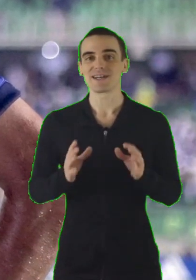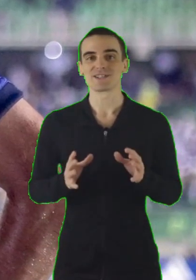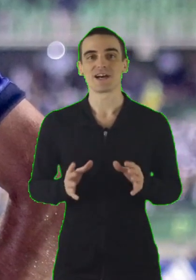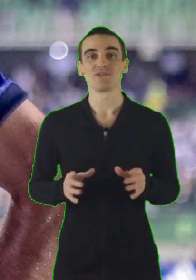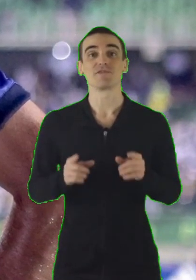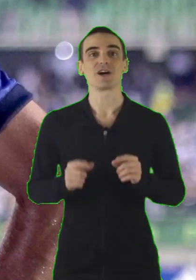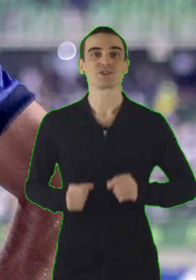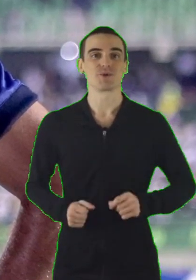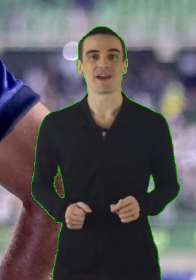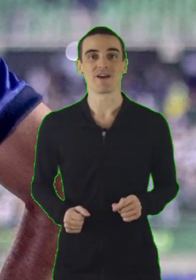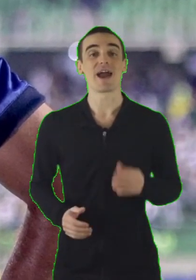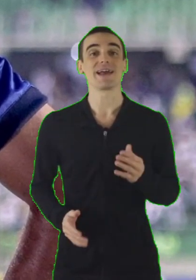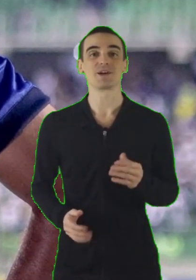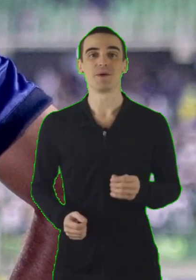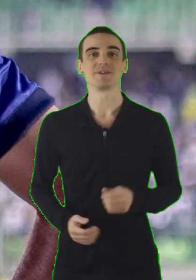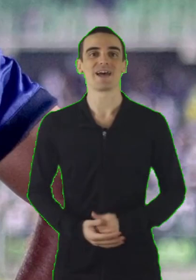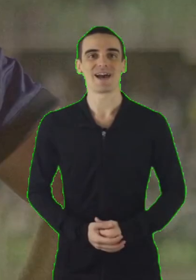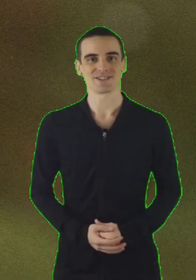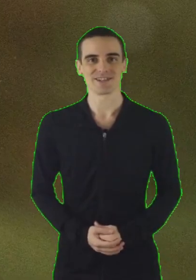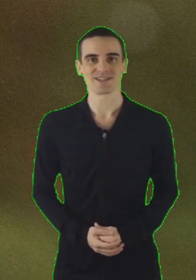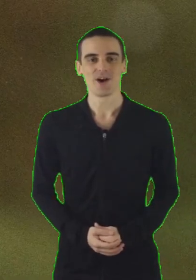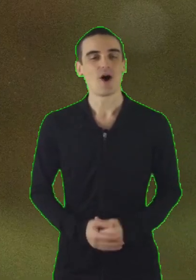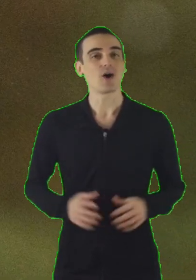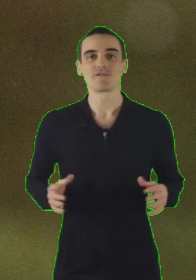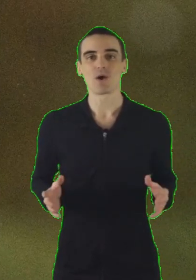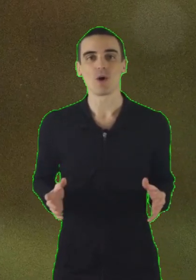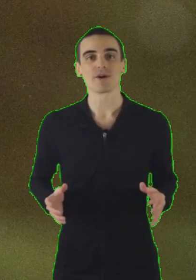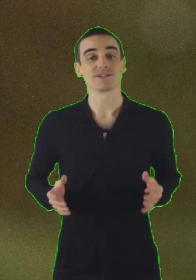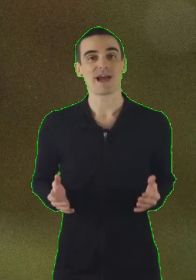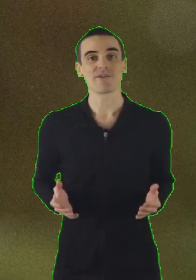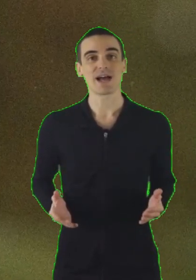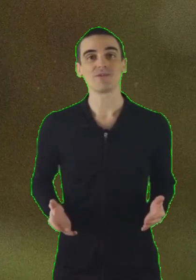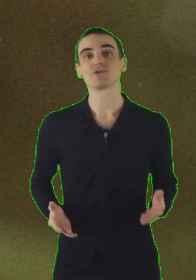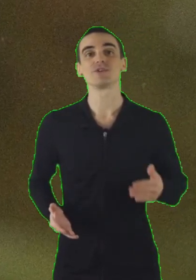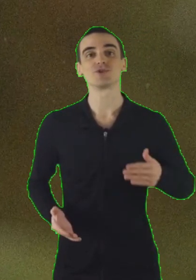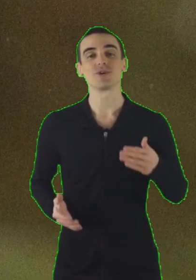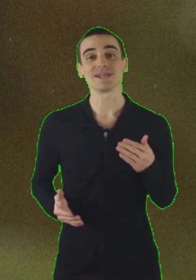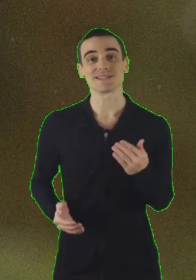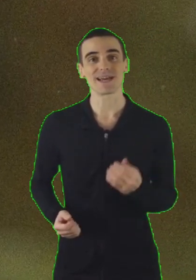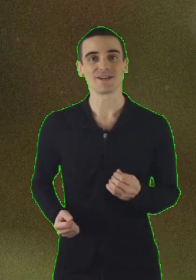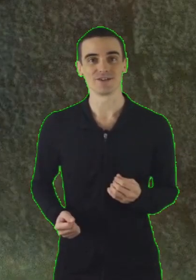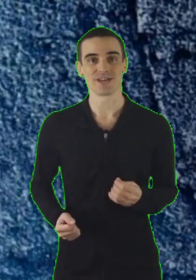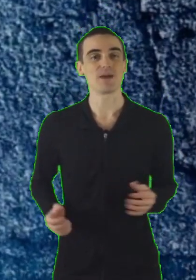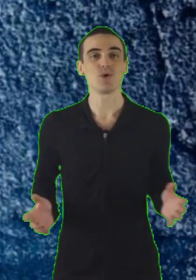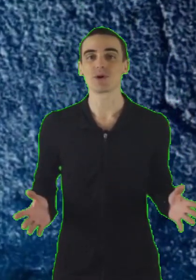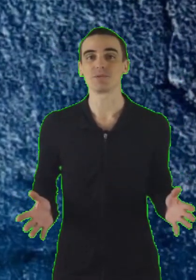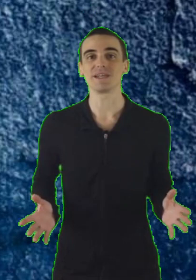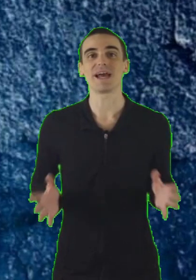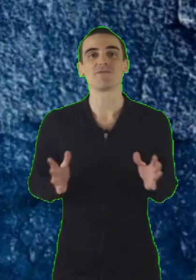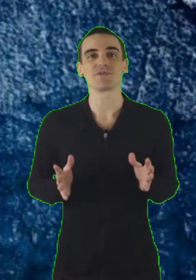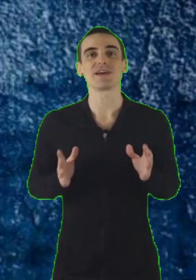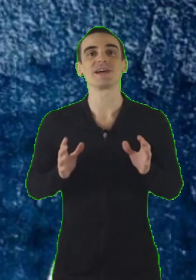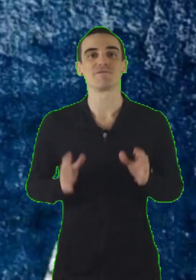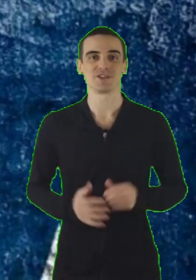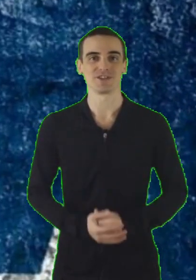Sul-Americana. No entanto, ainda que tenha oferecido valorização salarial ao jogador, não conseguiu igualar outras propostas. Para não perder